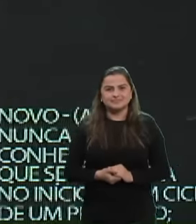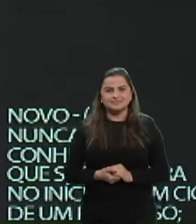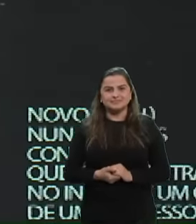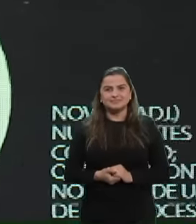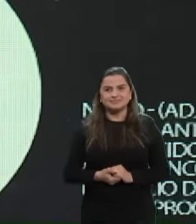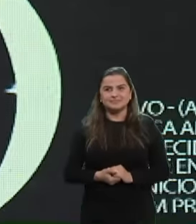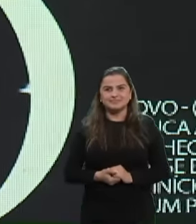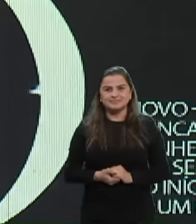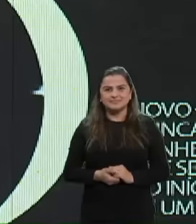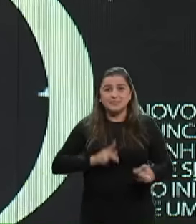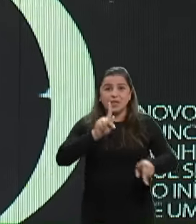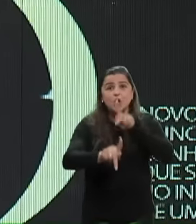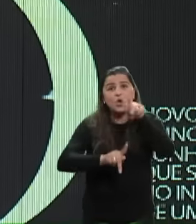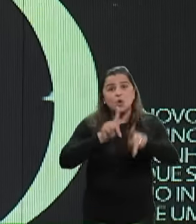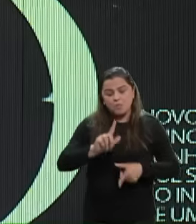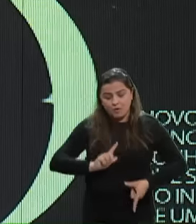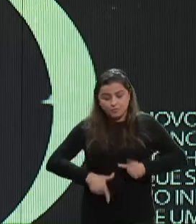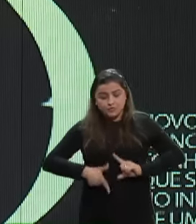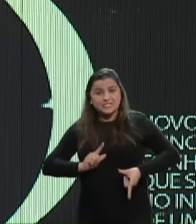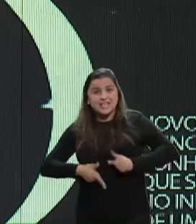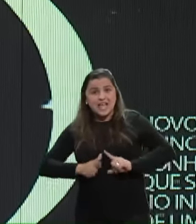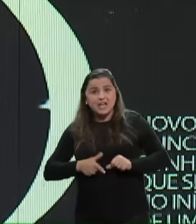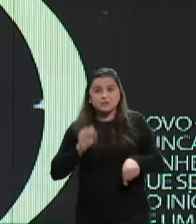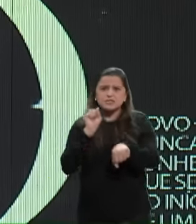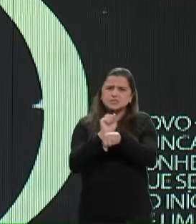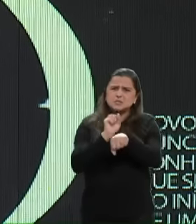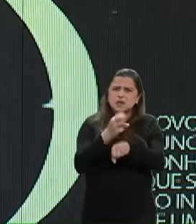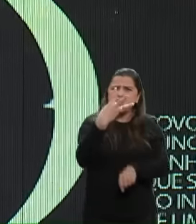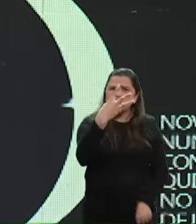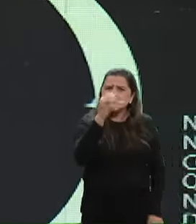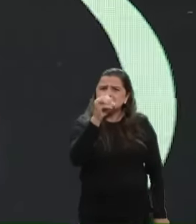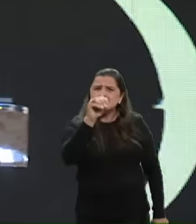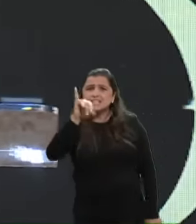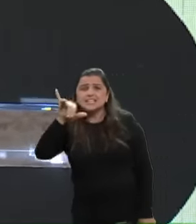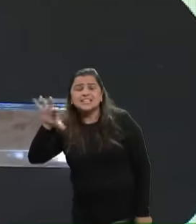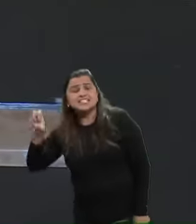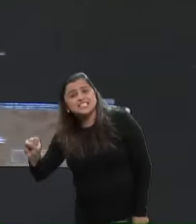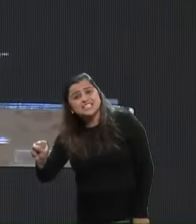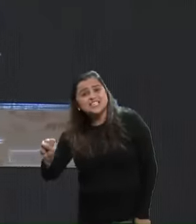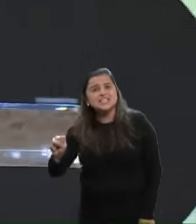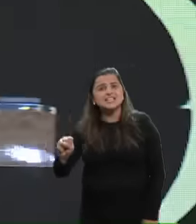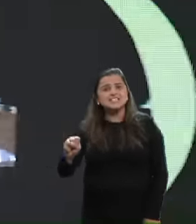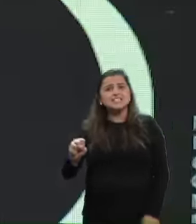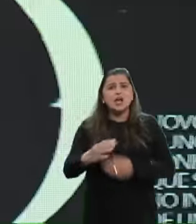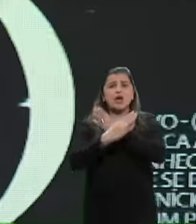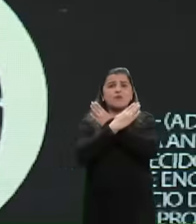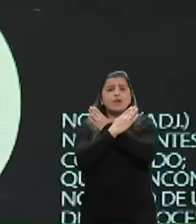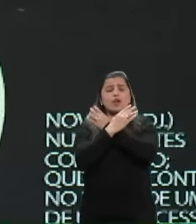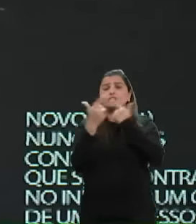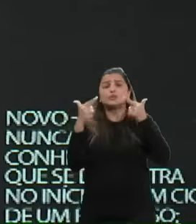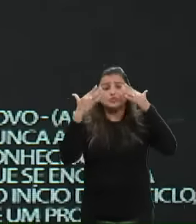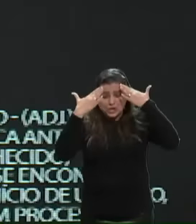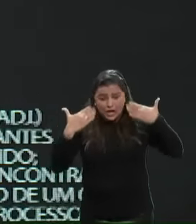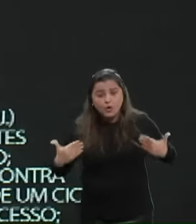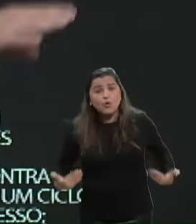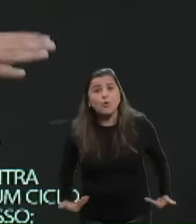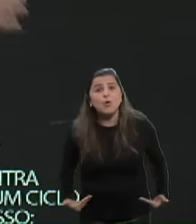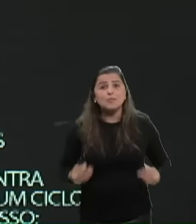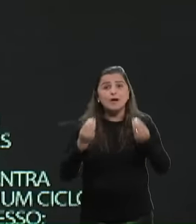O povo de Israel ficou esperando 30 dias. Velório que não tinha corpo para velar. Funeral que não tinha corpo